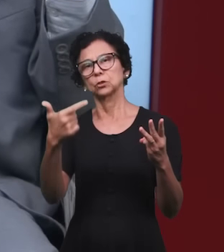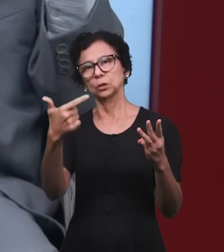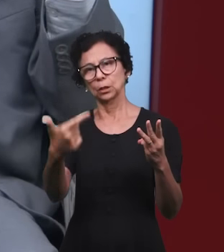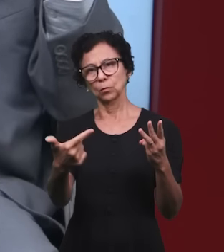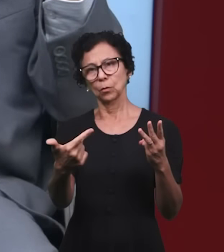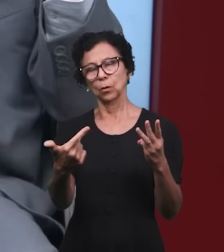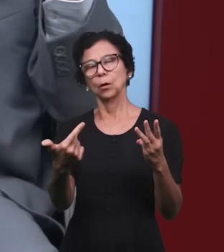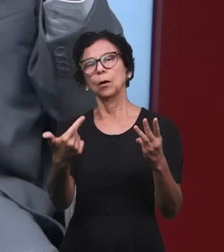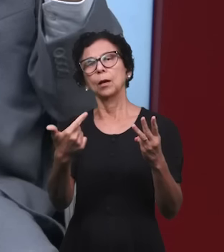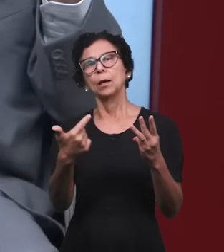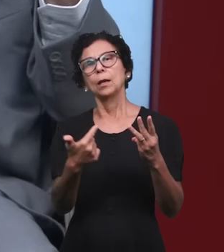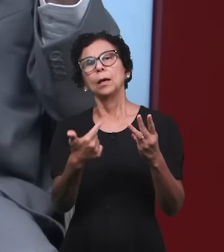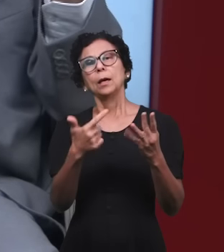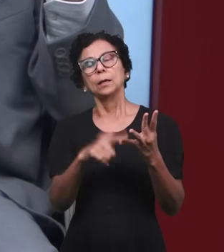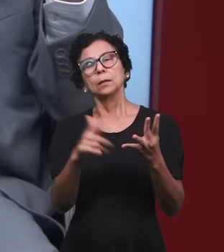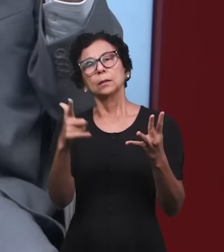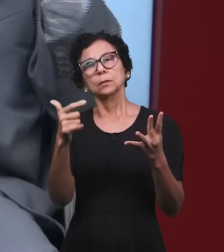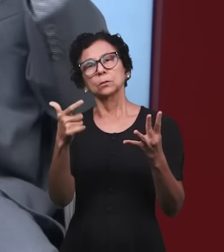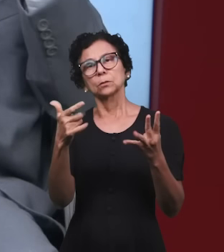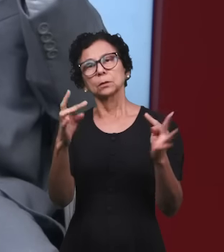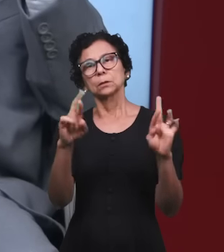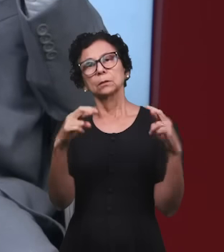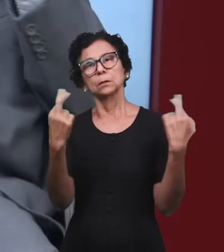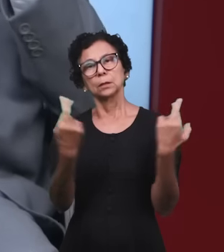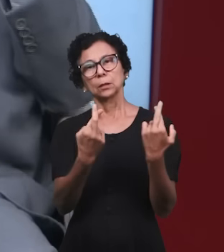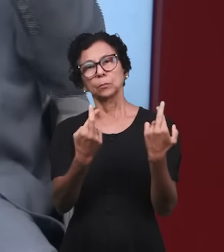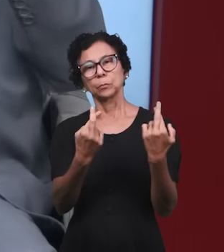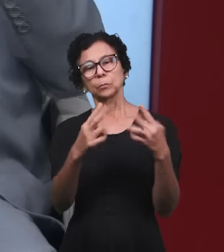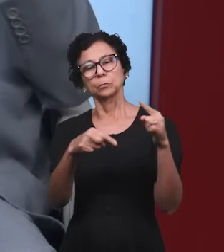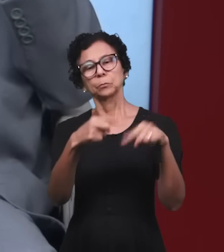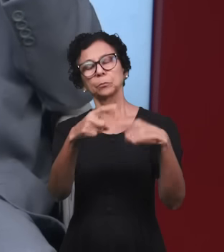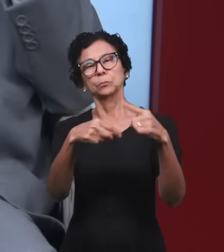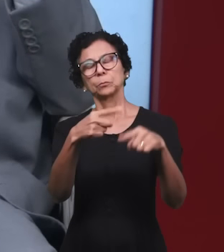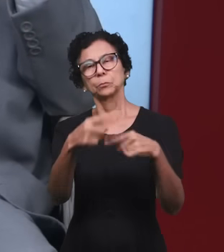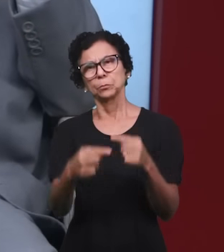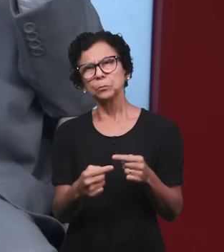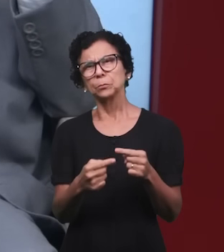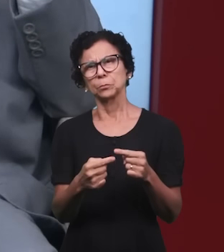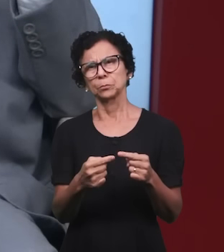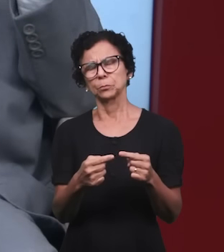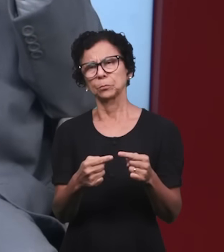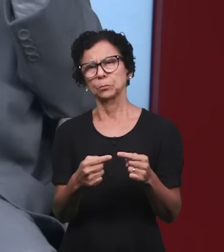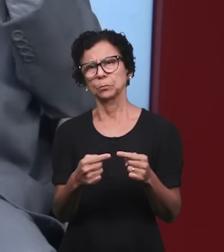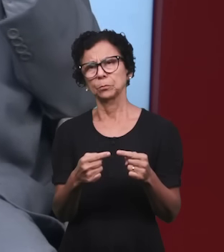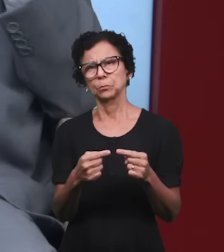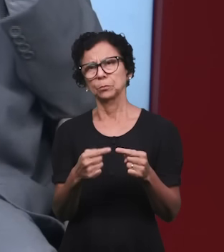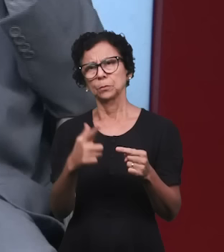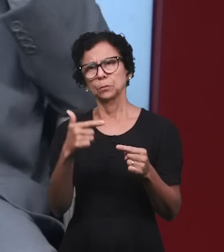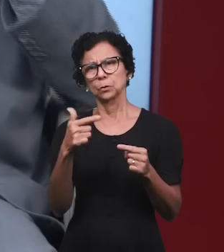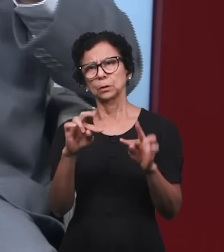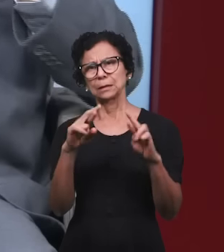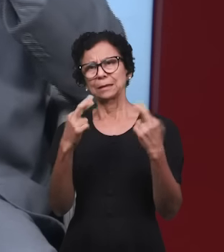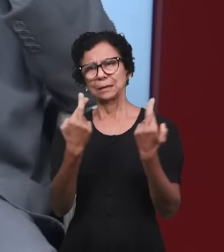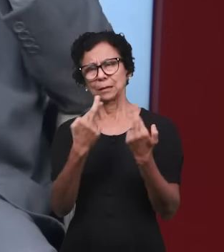era Israel, e as 12 tribos. O entendimento das tribos de Israel é que